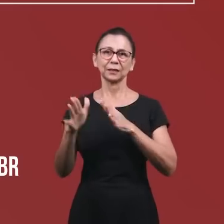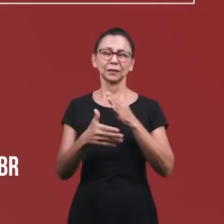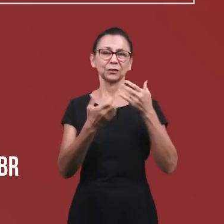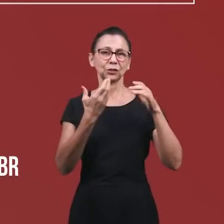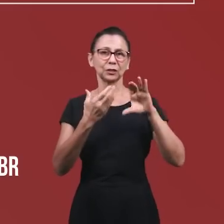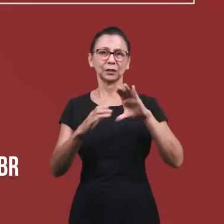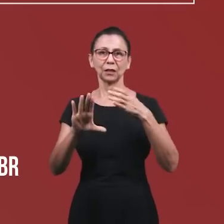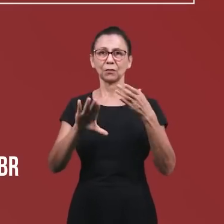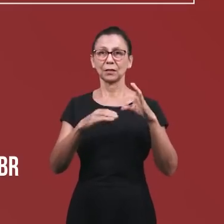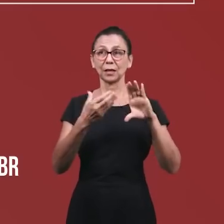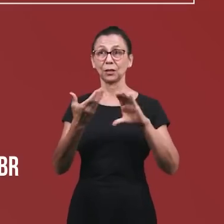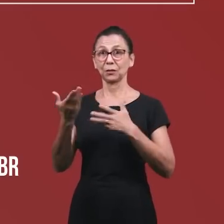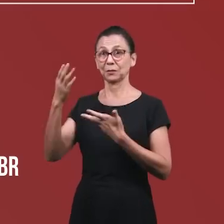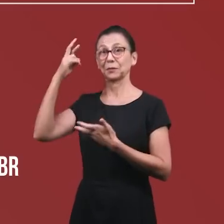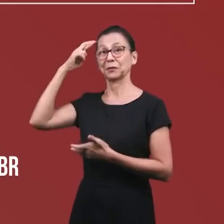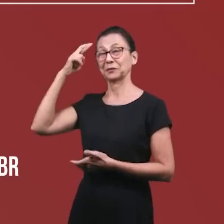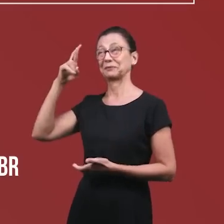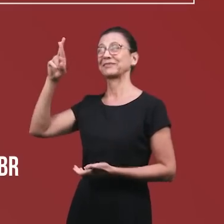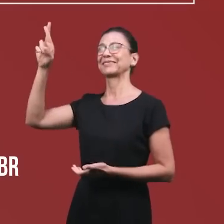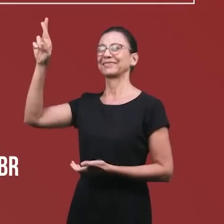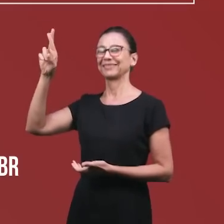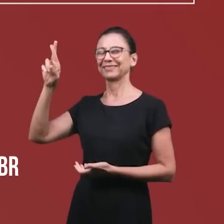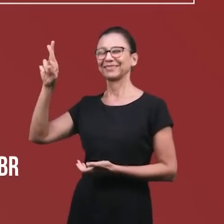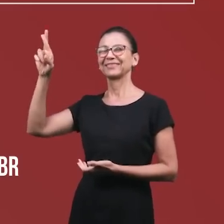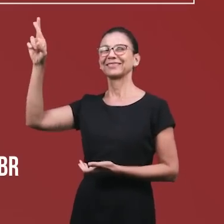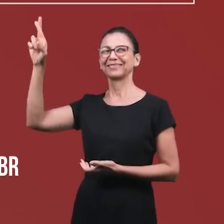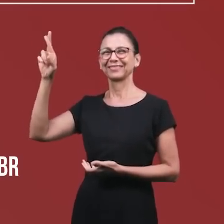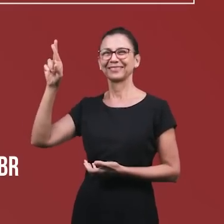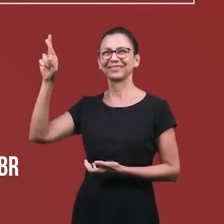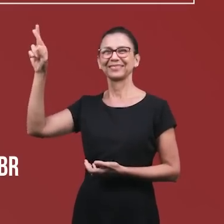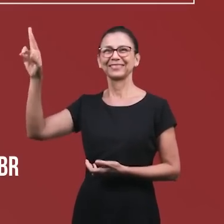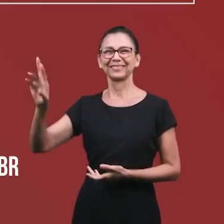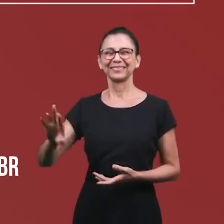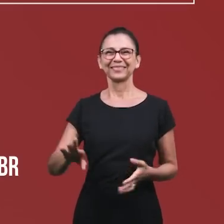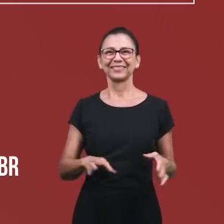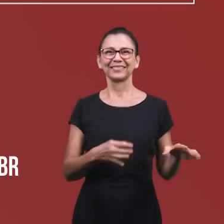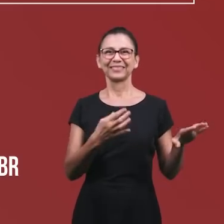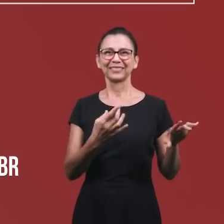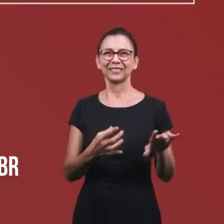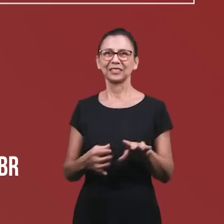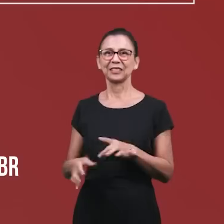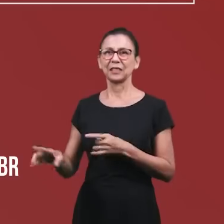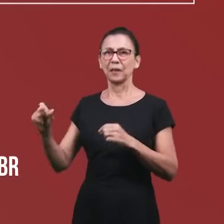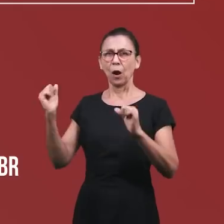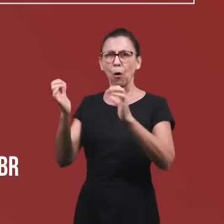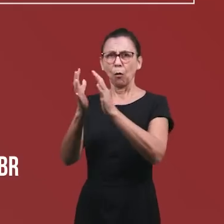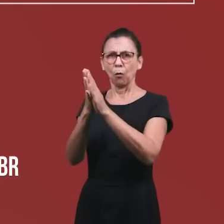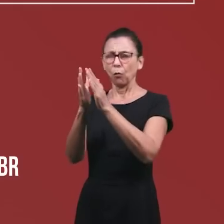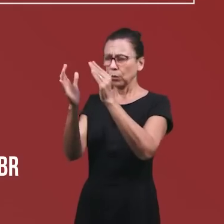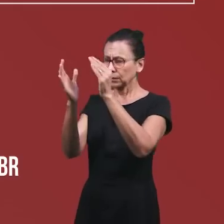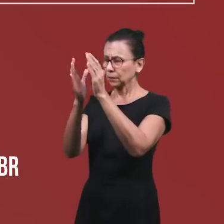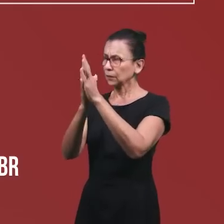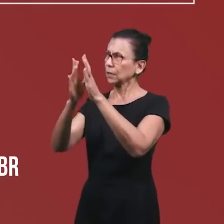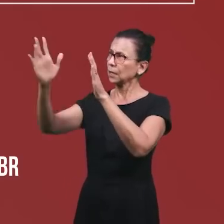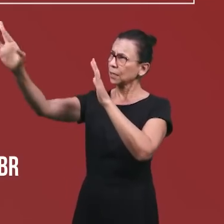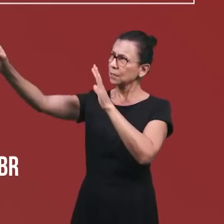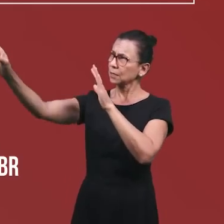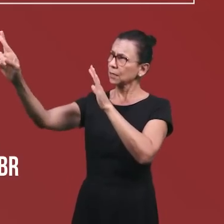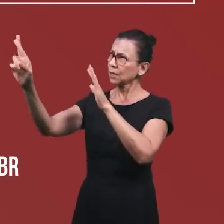aleluia, cante aleluia, cante ao Senhor. Porque Ele é Deus que nos